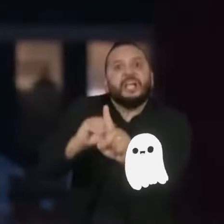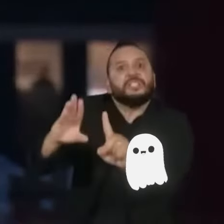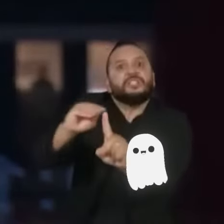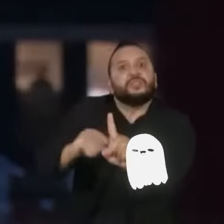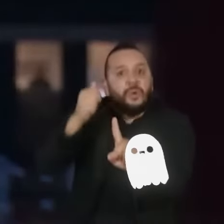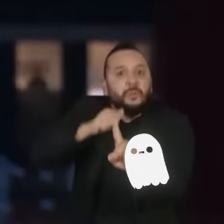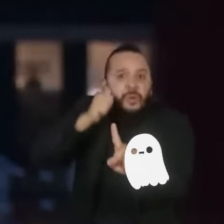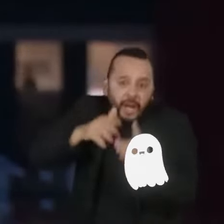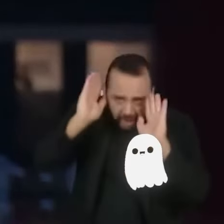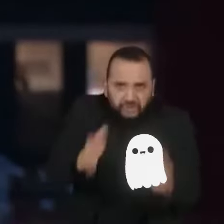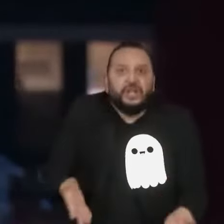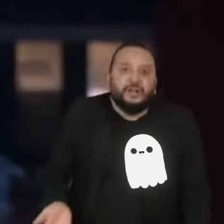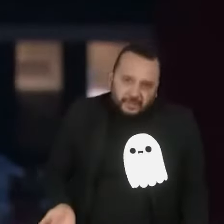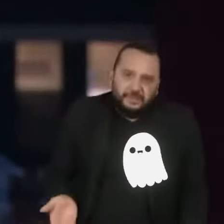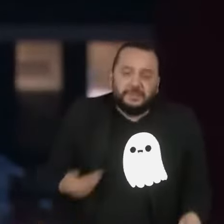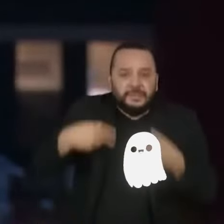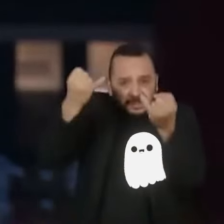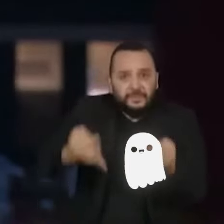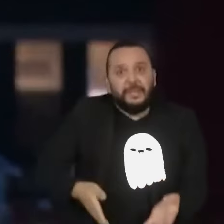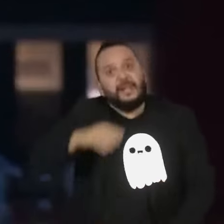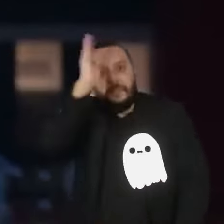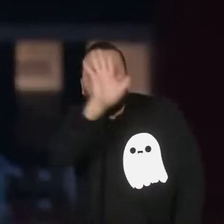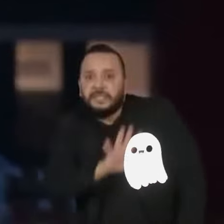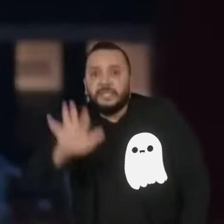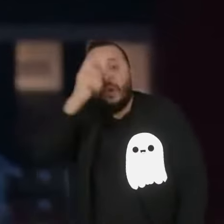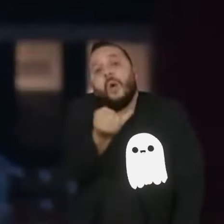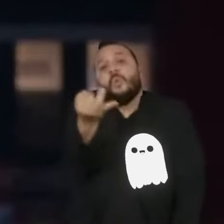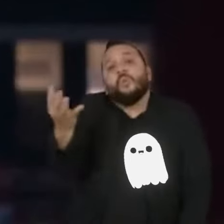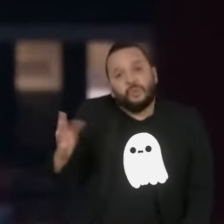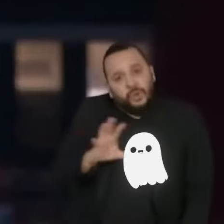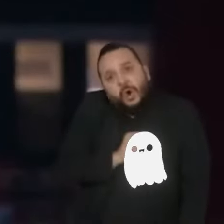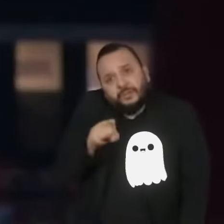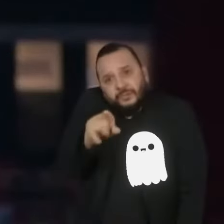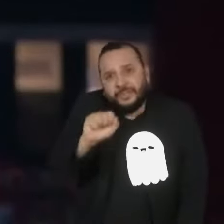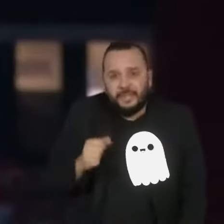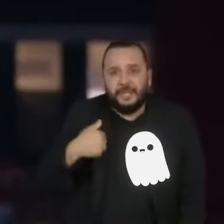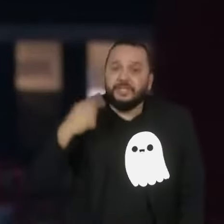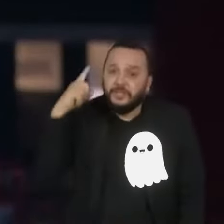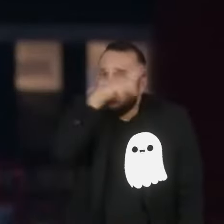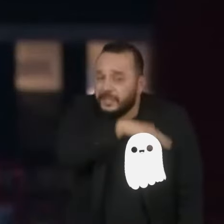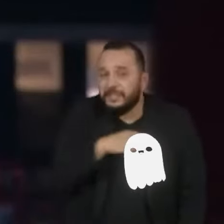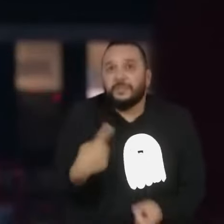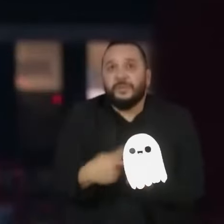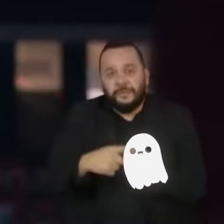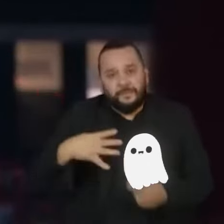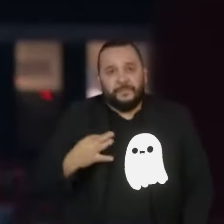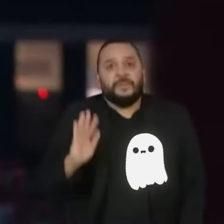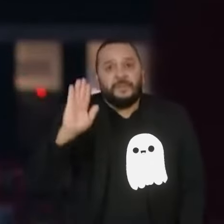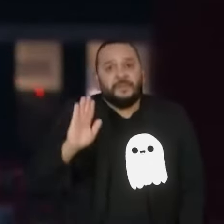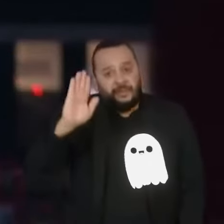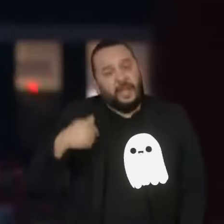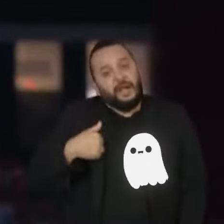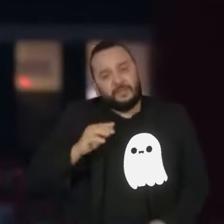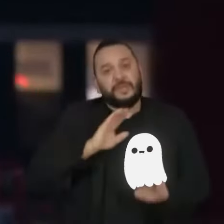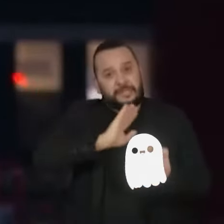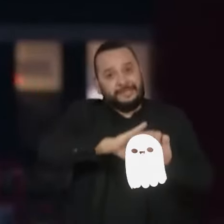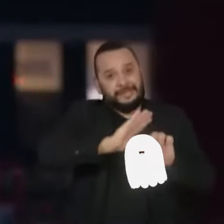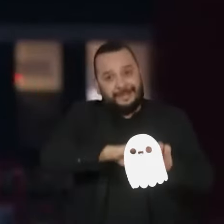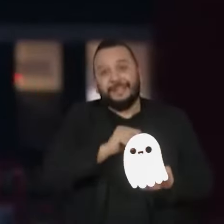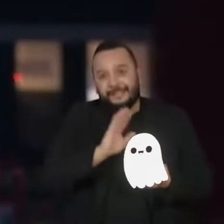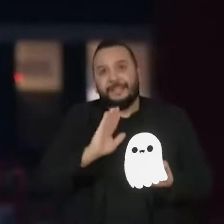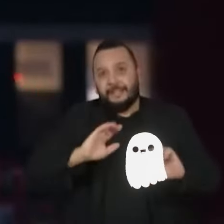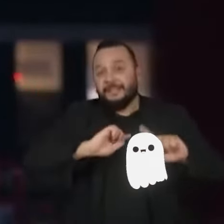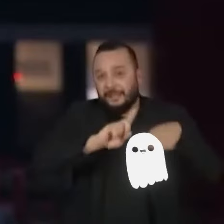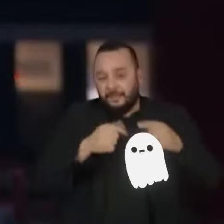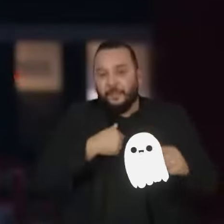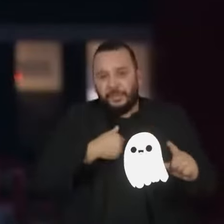eleitorado feminino do Brasil inteiro. Você é querido, né, por alguns. E é difícil. Porque tem candidato à minha esquerda aqui que a gente vai perguntar para ele se